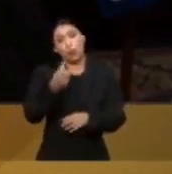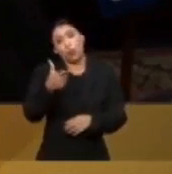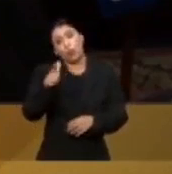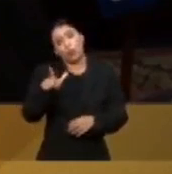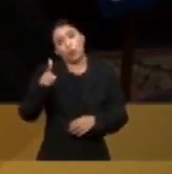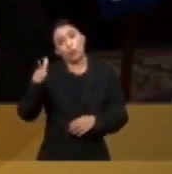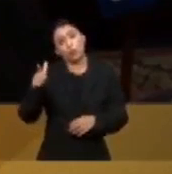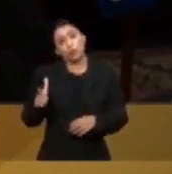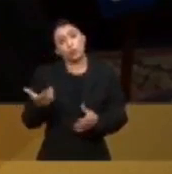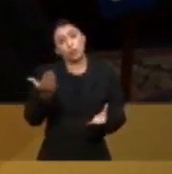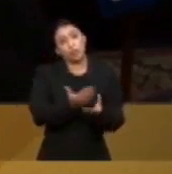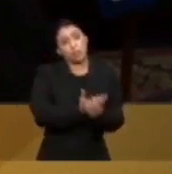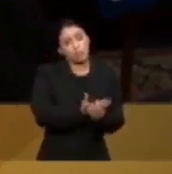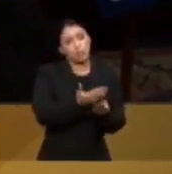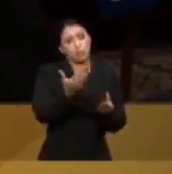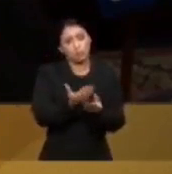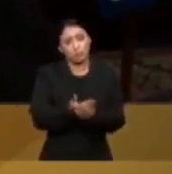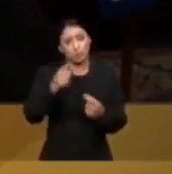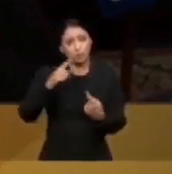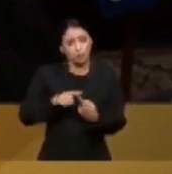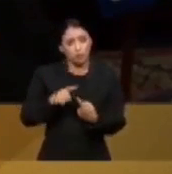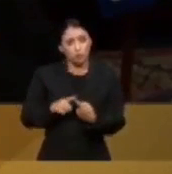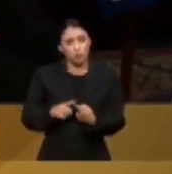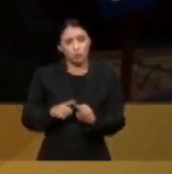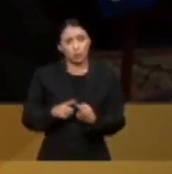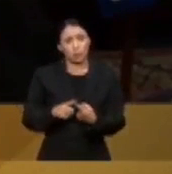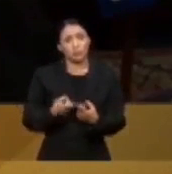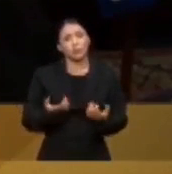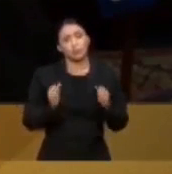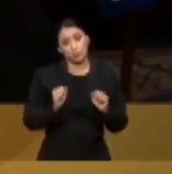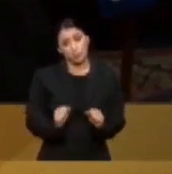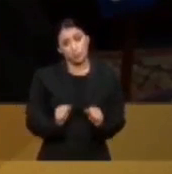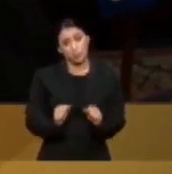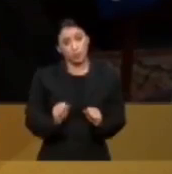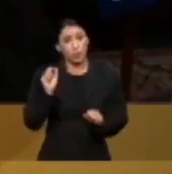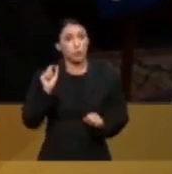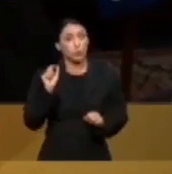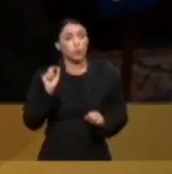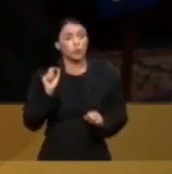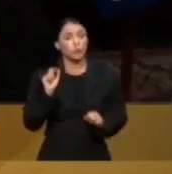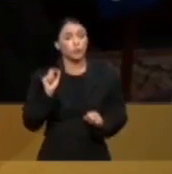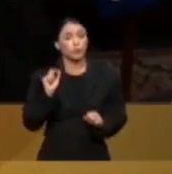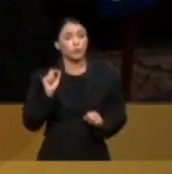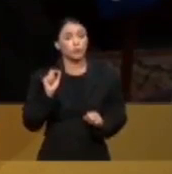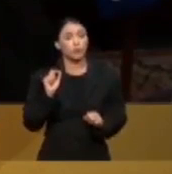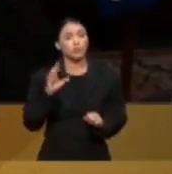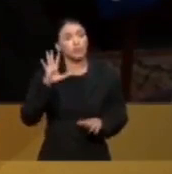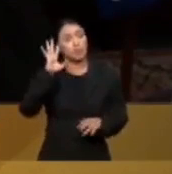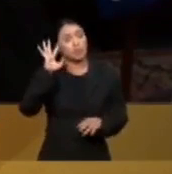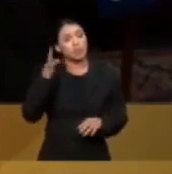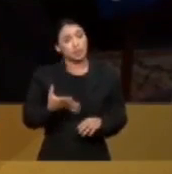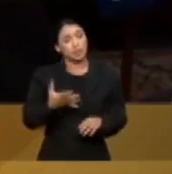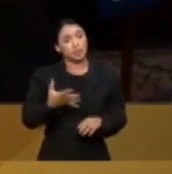ação ordinária, a ação popular e a ação civil pública. O que há de definir a competência da Suprema Corte,